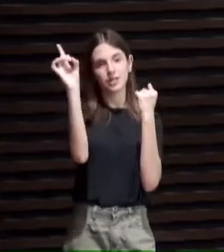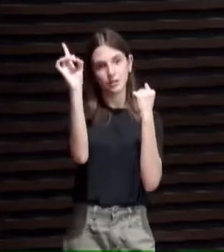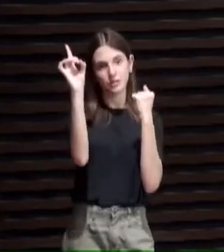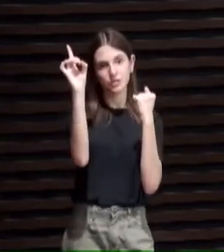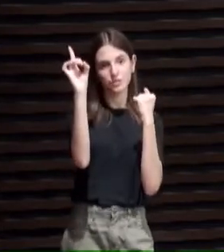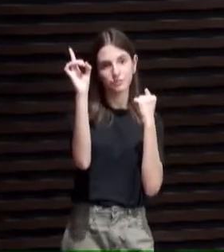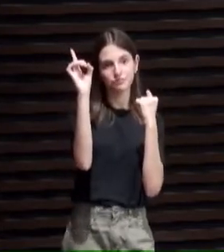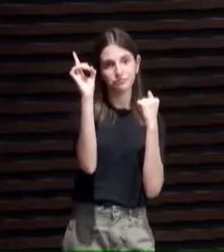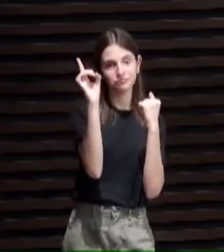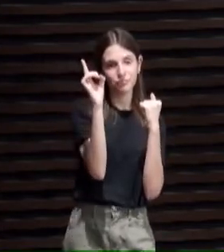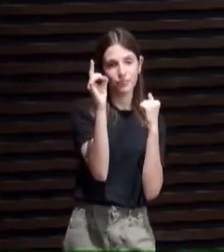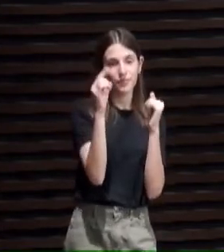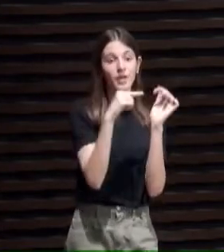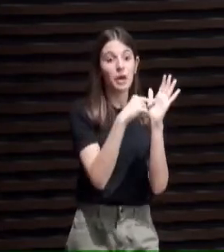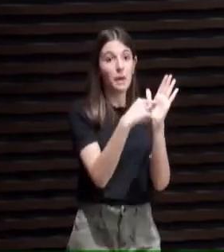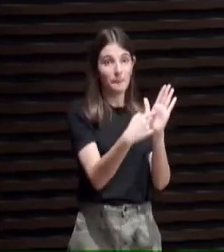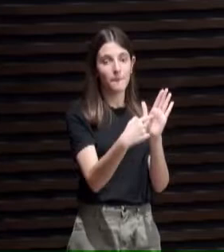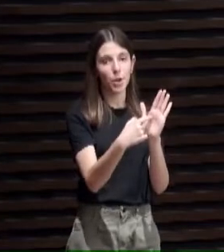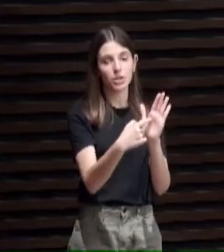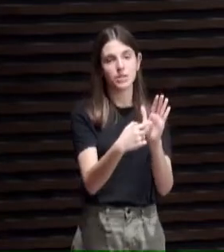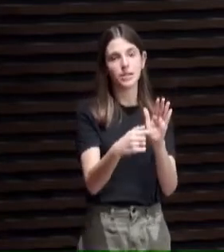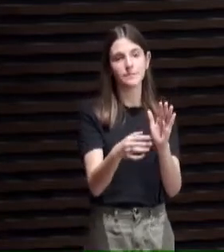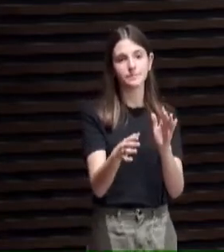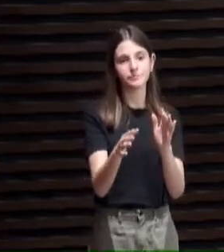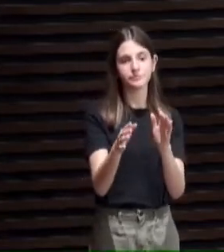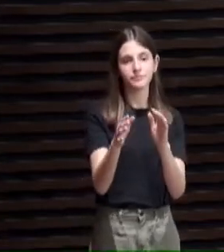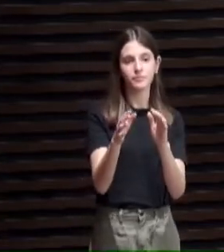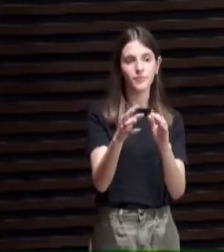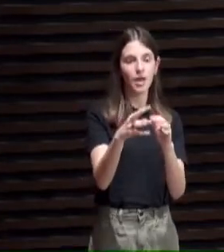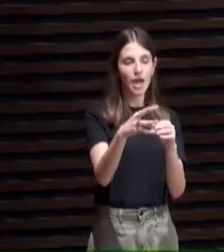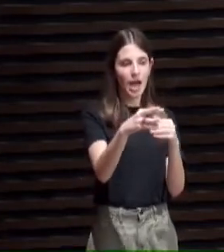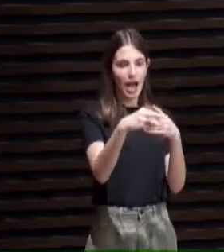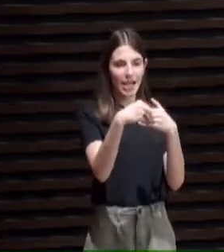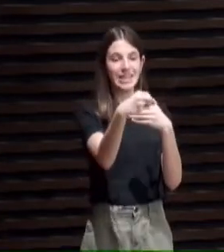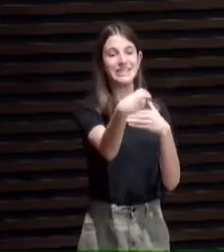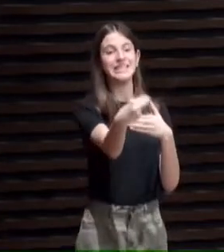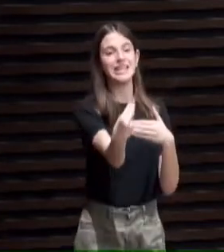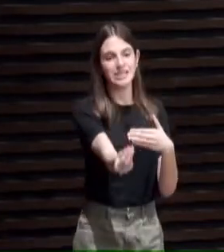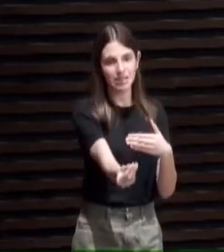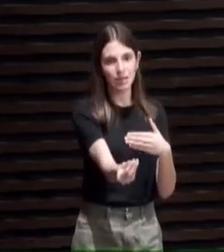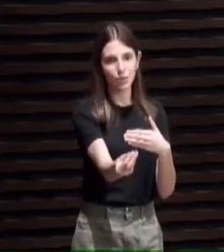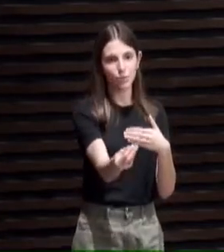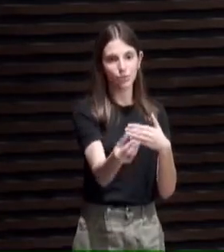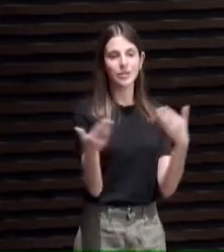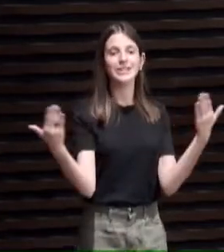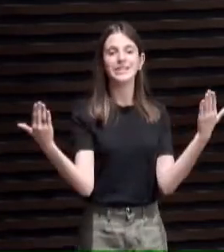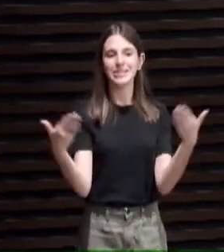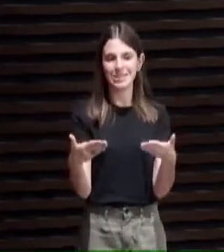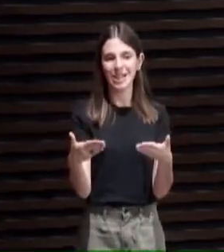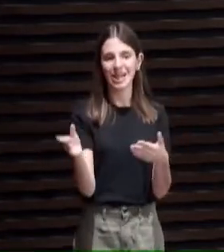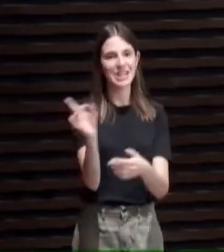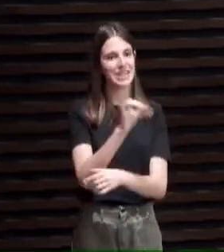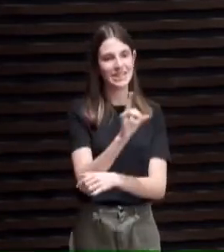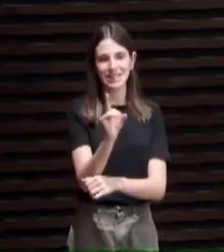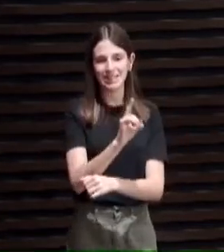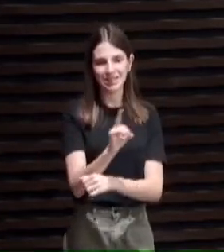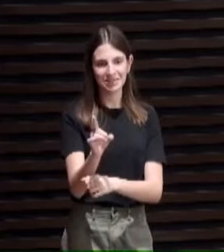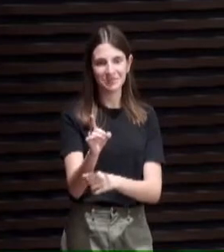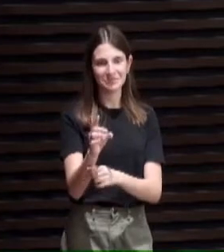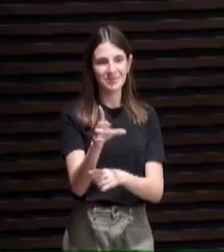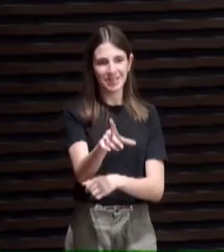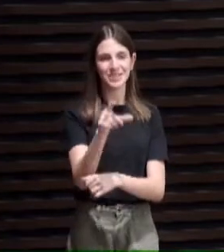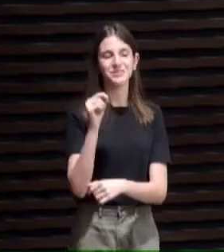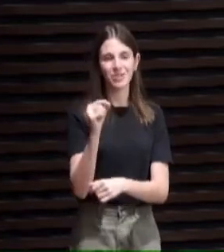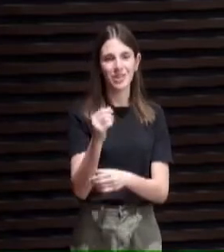é a expressão mais cabal da tensão já e ainda não. Então, tem aqueles que escolhem o